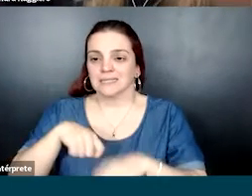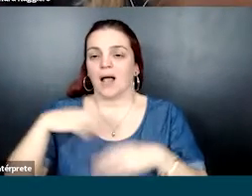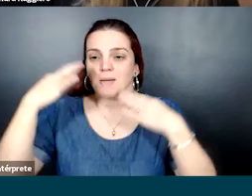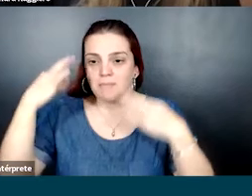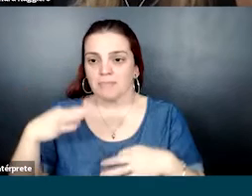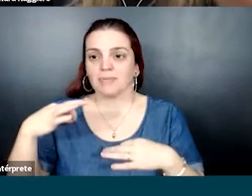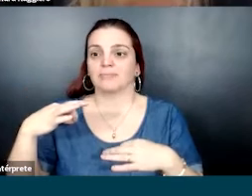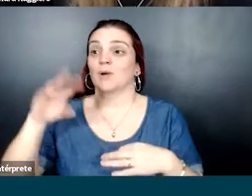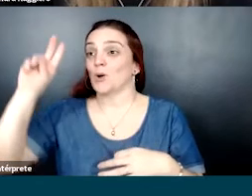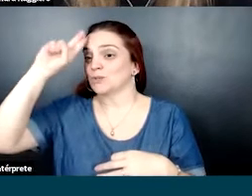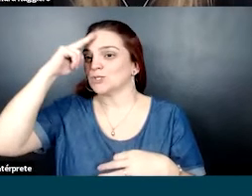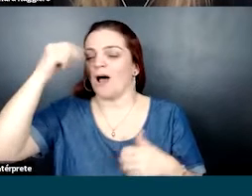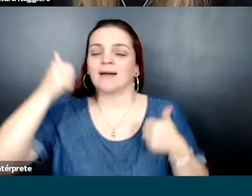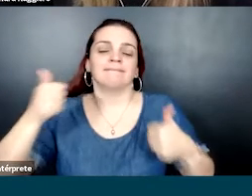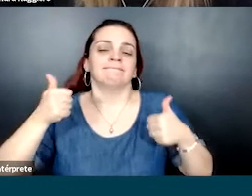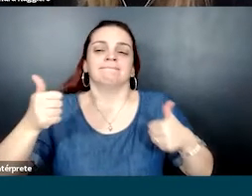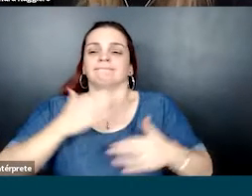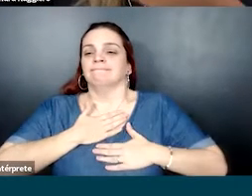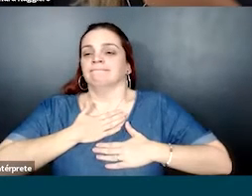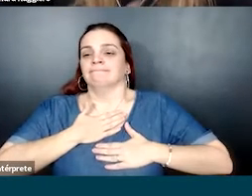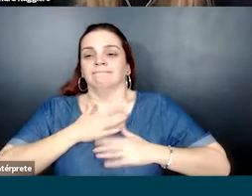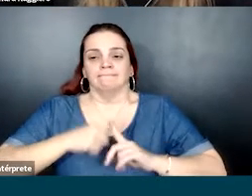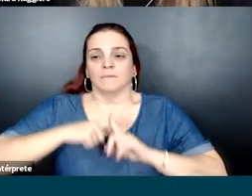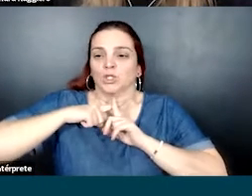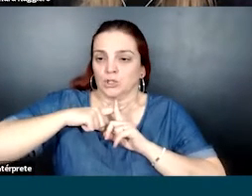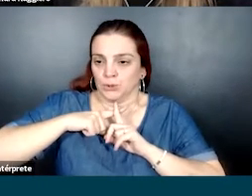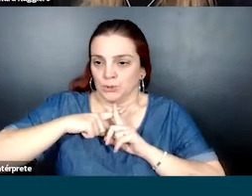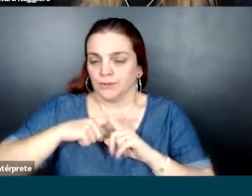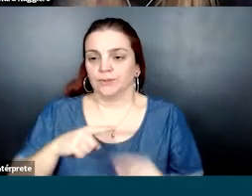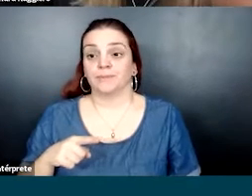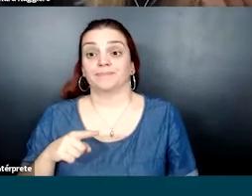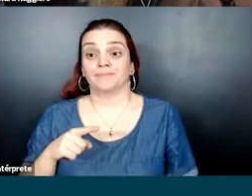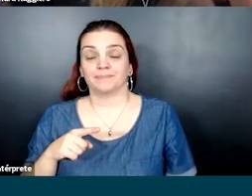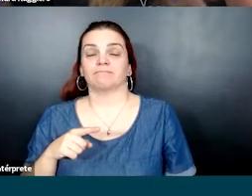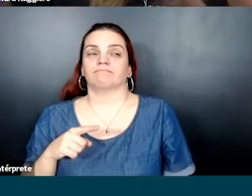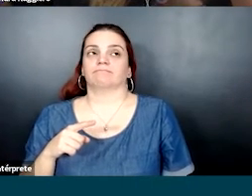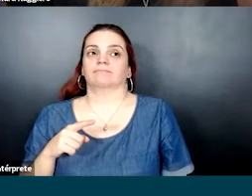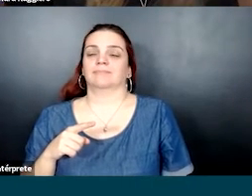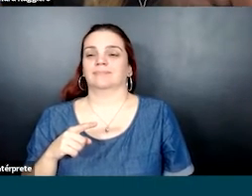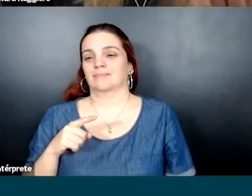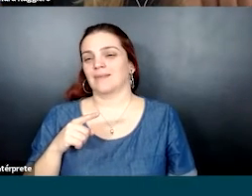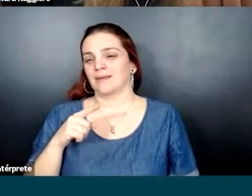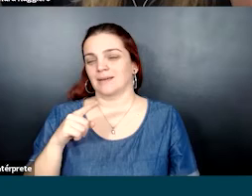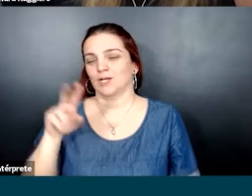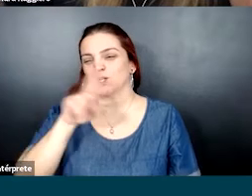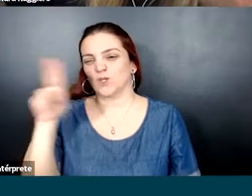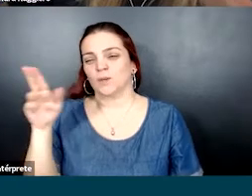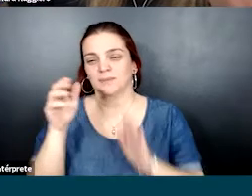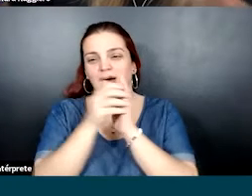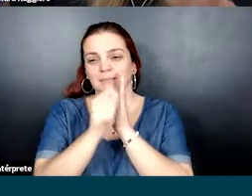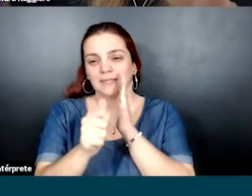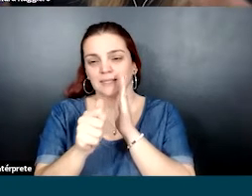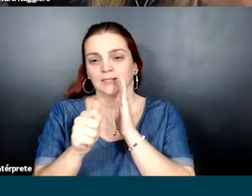e que possam ser amados pelas nossas pessoas, pelas nossas usuárias. Essa habilidade, inclusive, ela